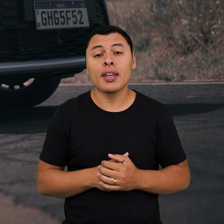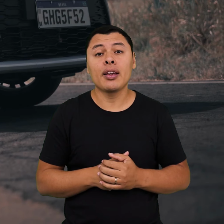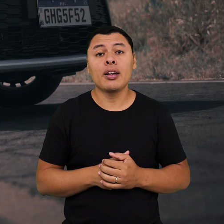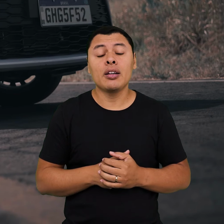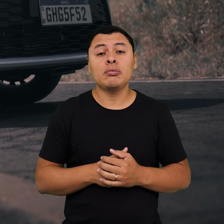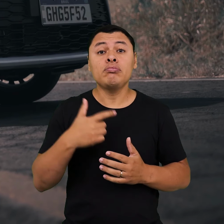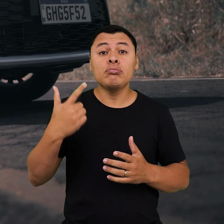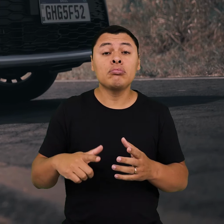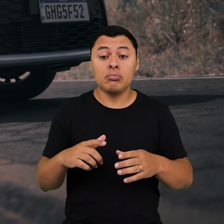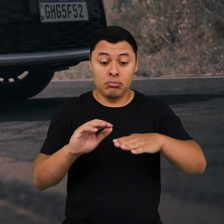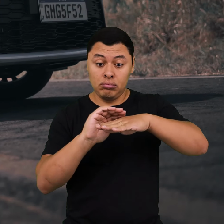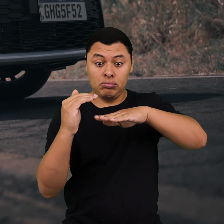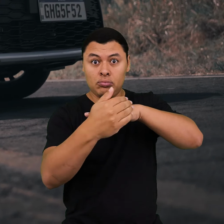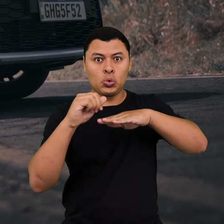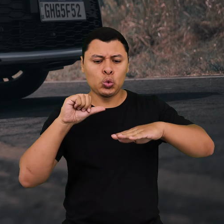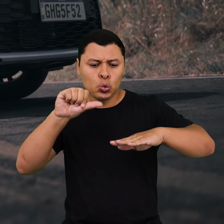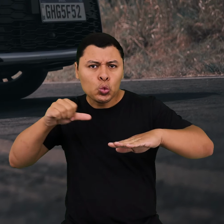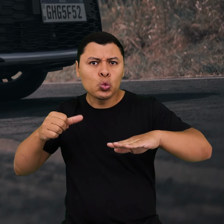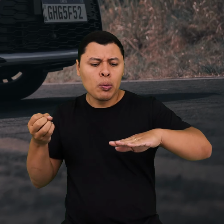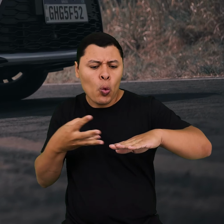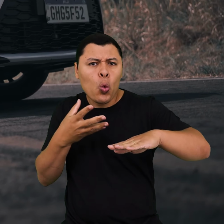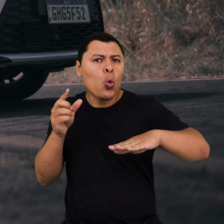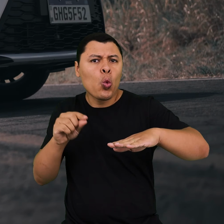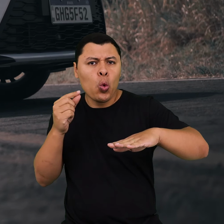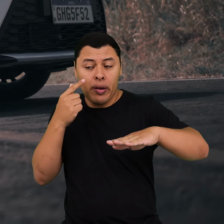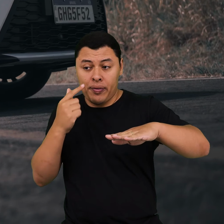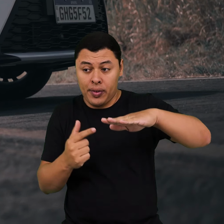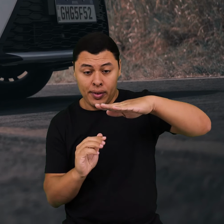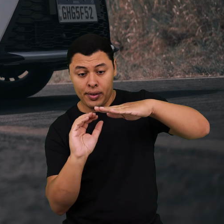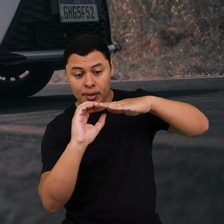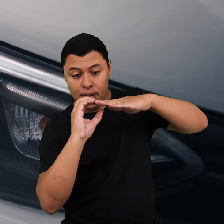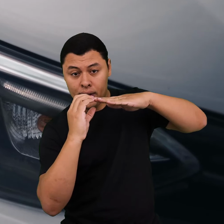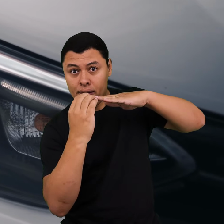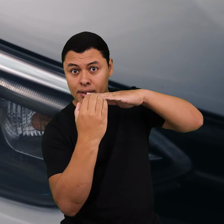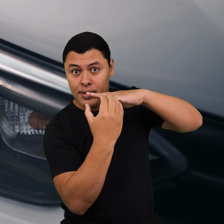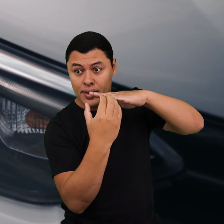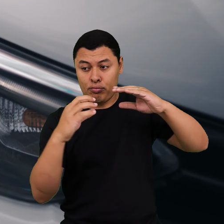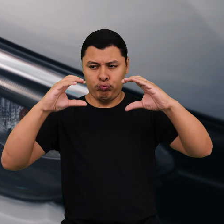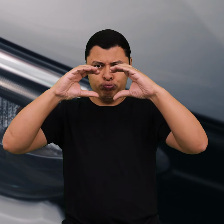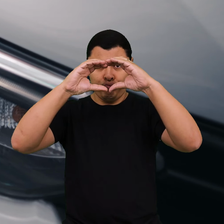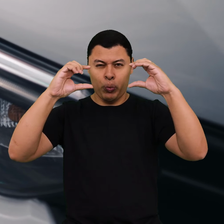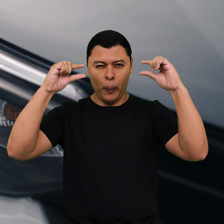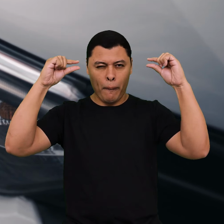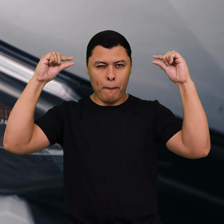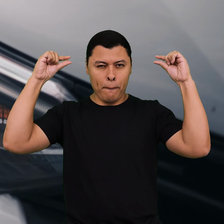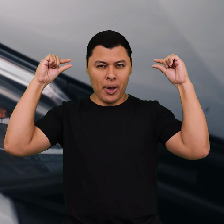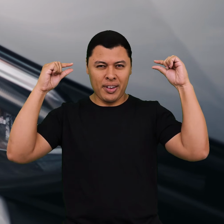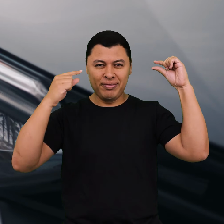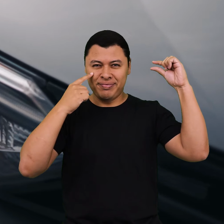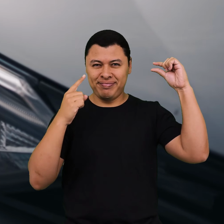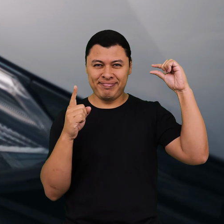Em termos de novidade de design, se concentra tudo basicamente aqui nessa porção inferior, incluindo os faróis, tá? Os faróis ficaram mais afilados, a gente tem